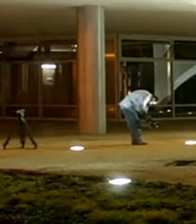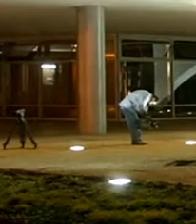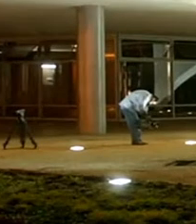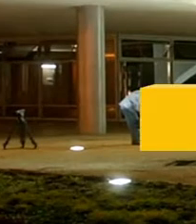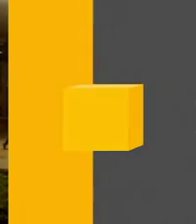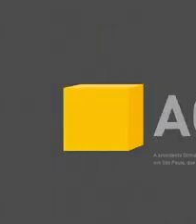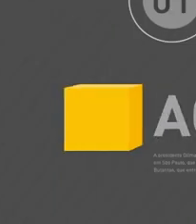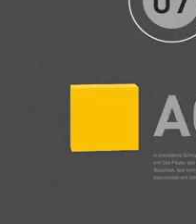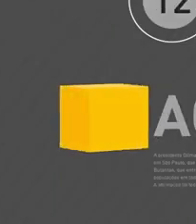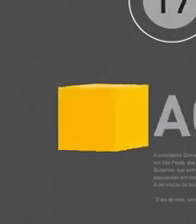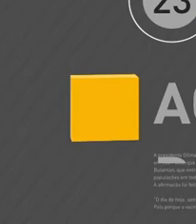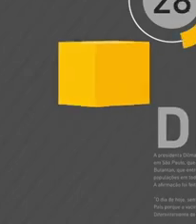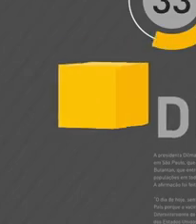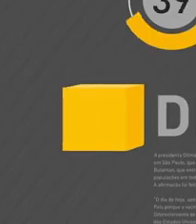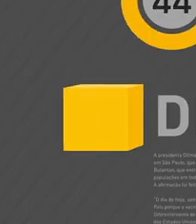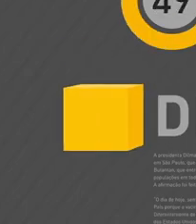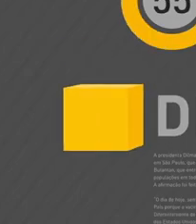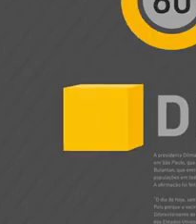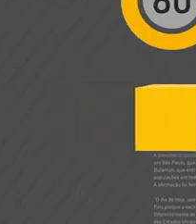o